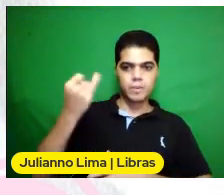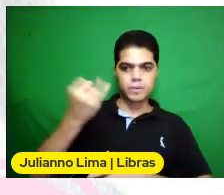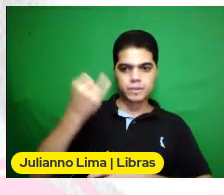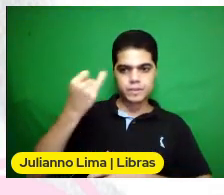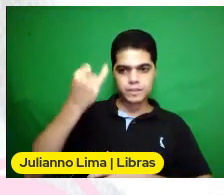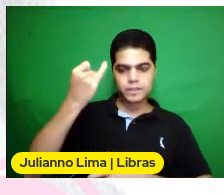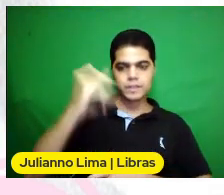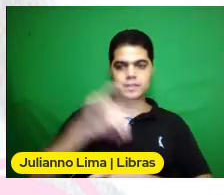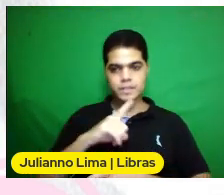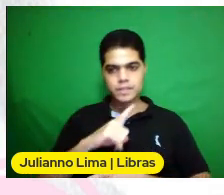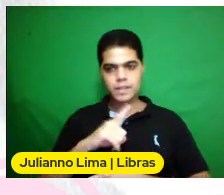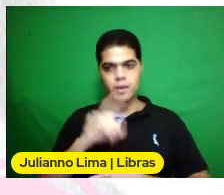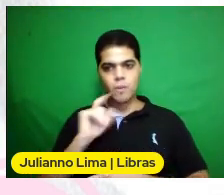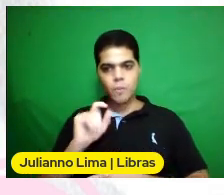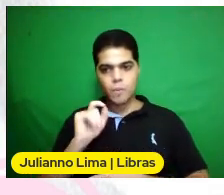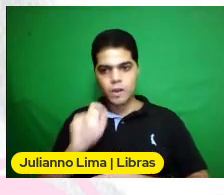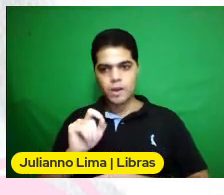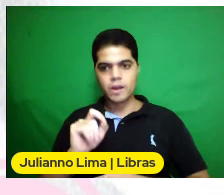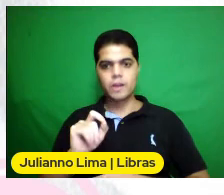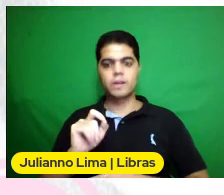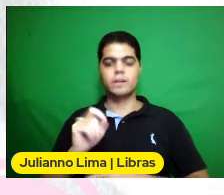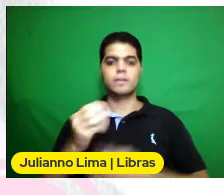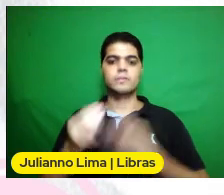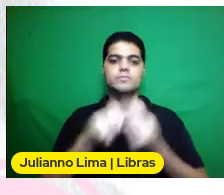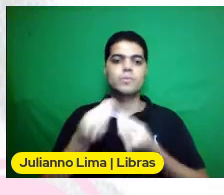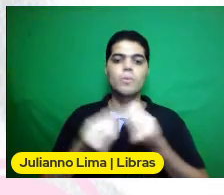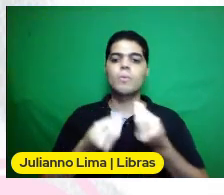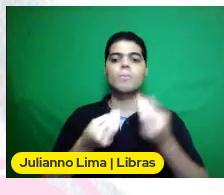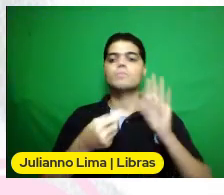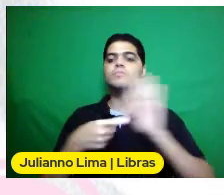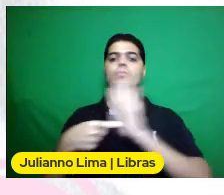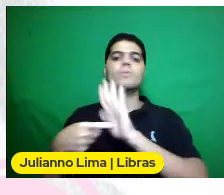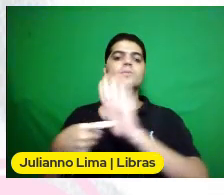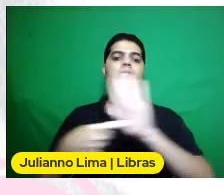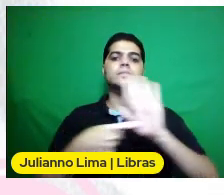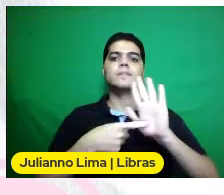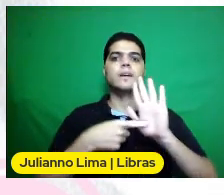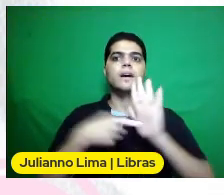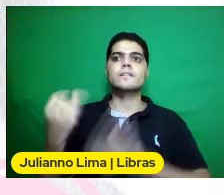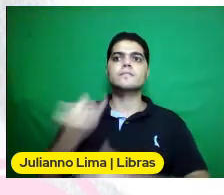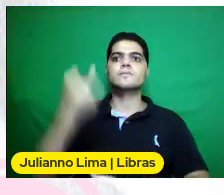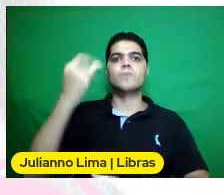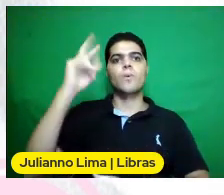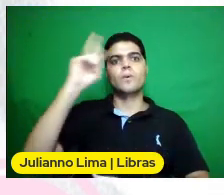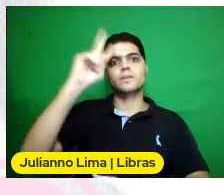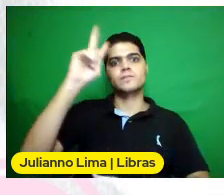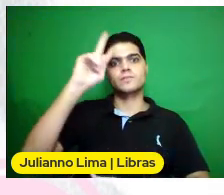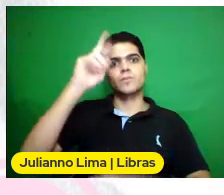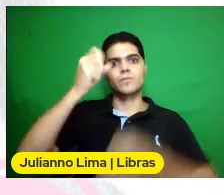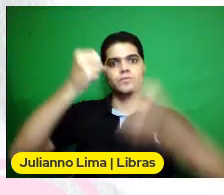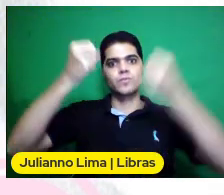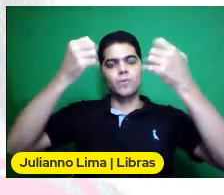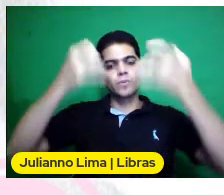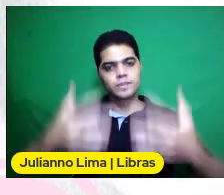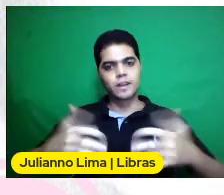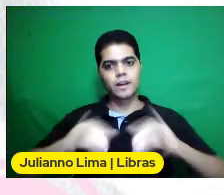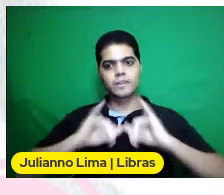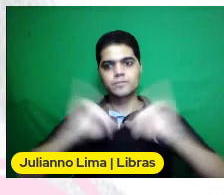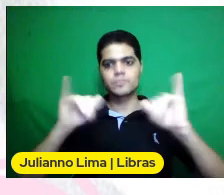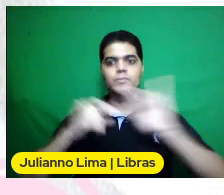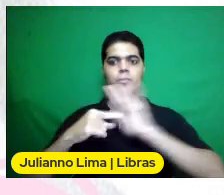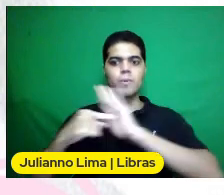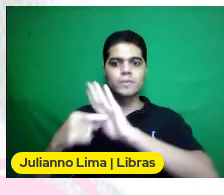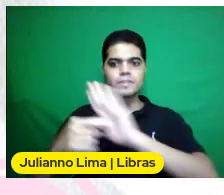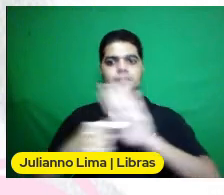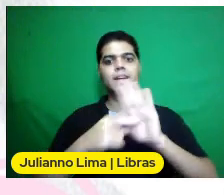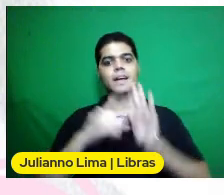missão de mostrar a história, mostrar, contar essa história, chegou às pessoas, e as